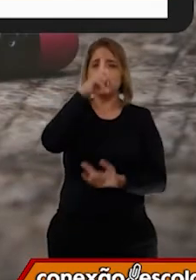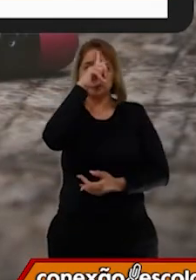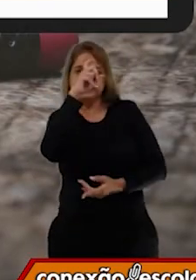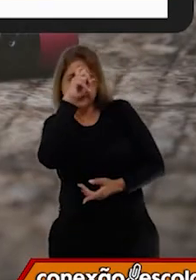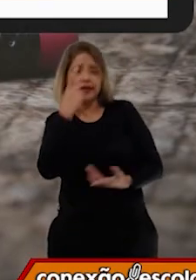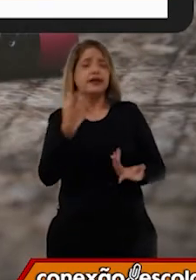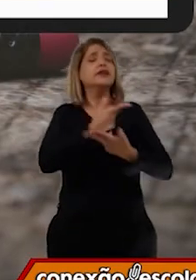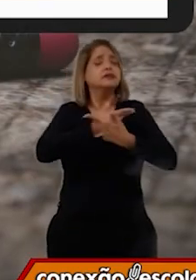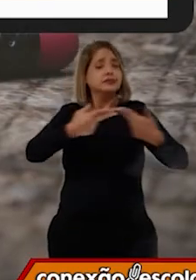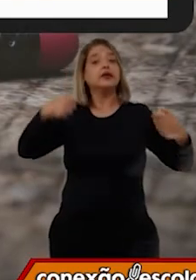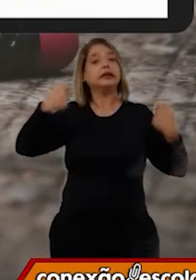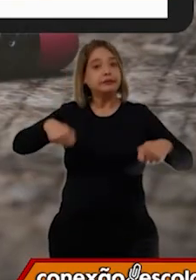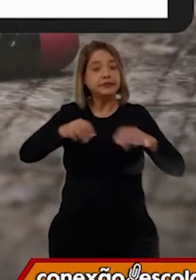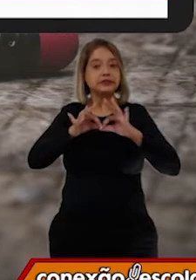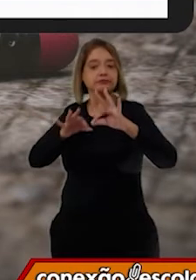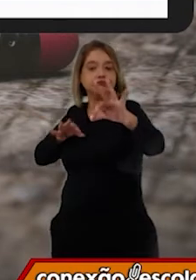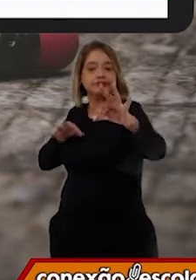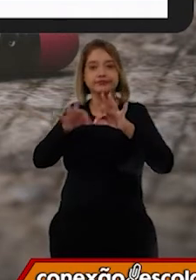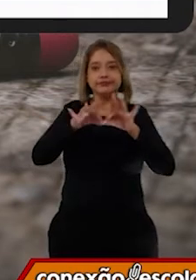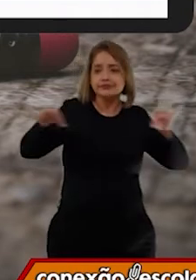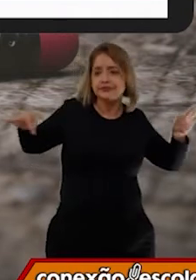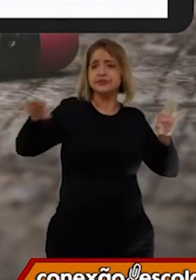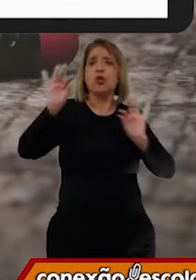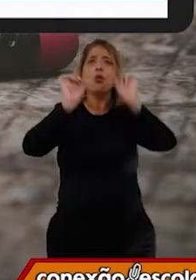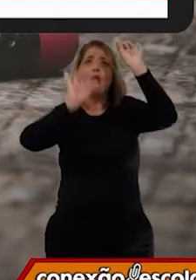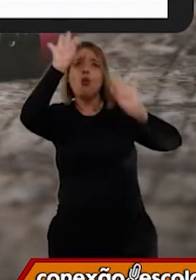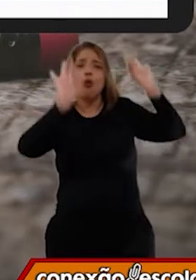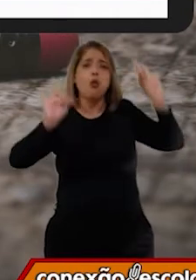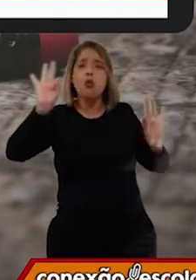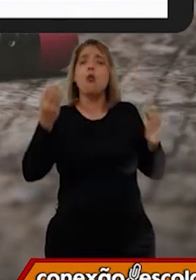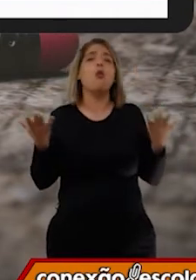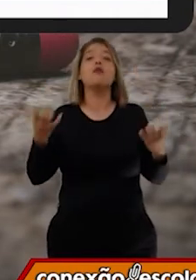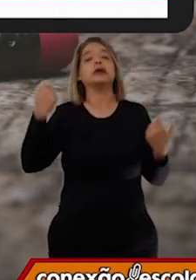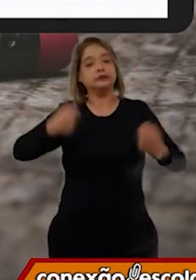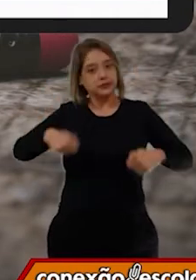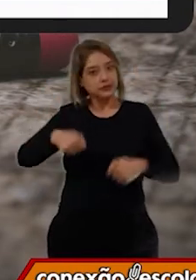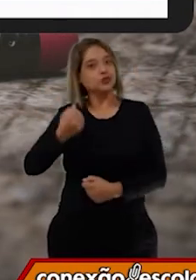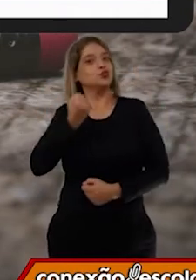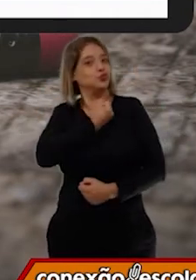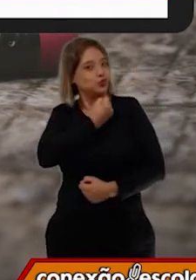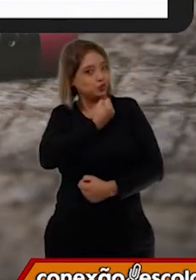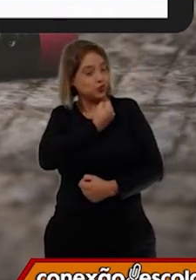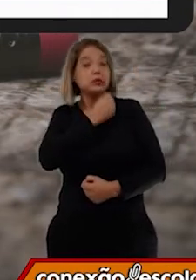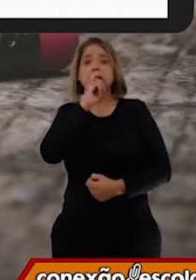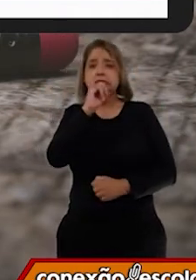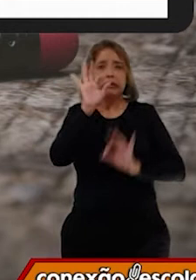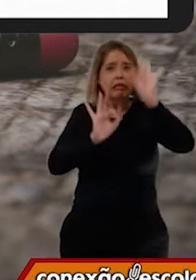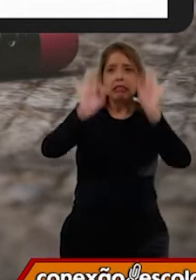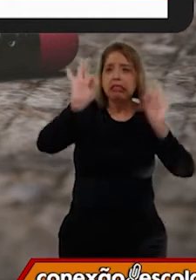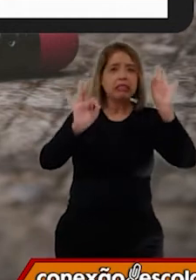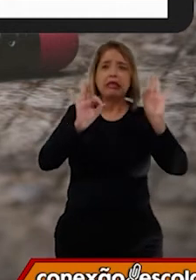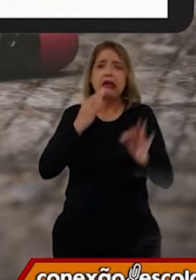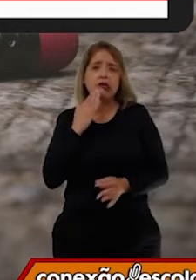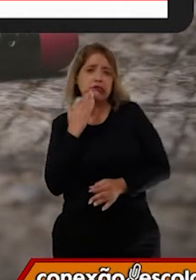hospitais, eles medem tudo e vão usar os números, porque se não medir, a construção sai toda